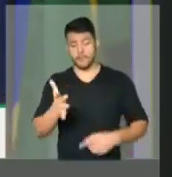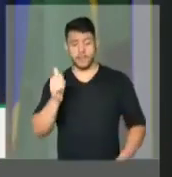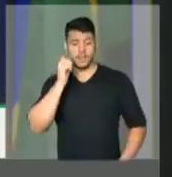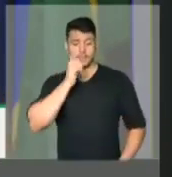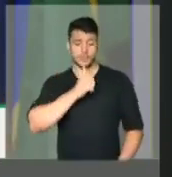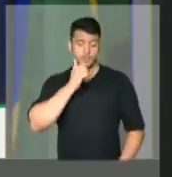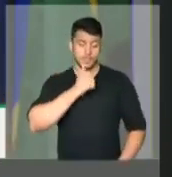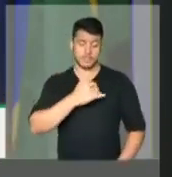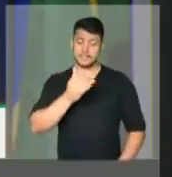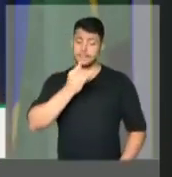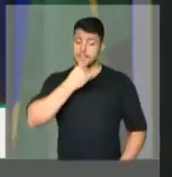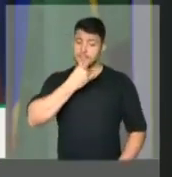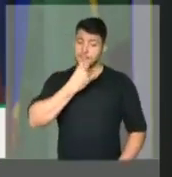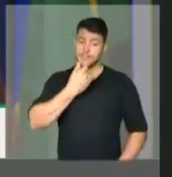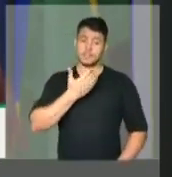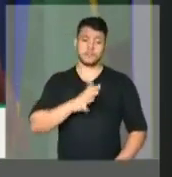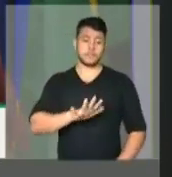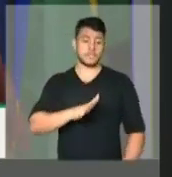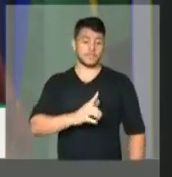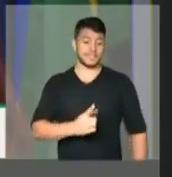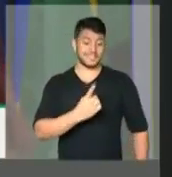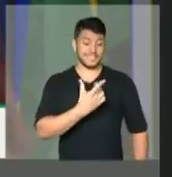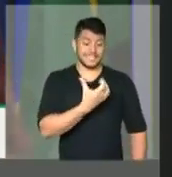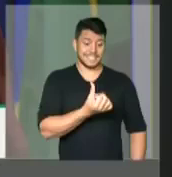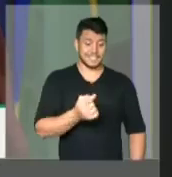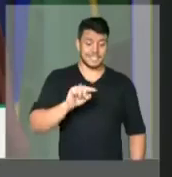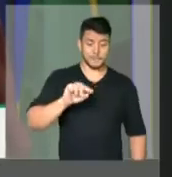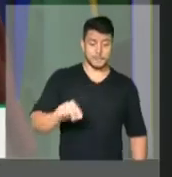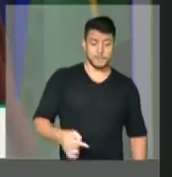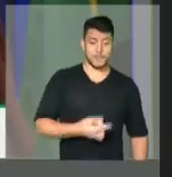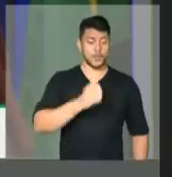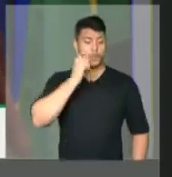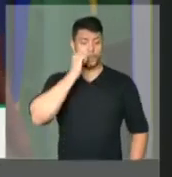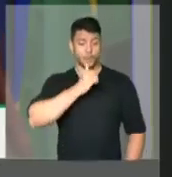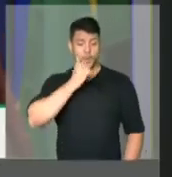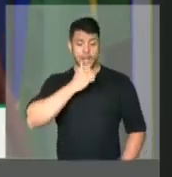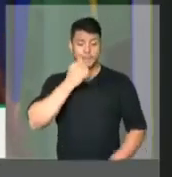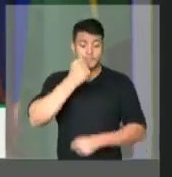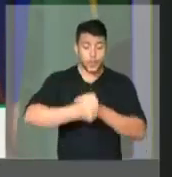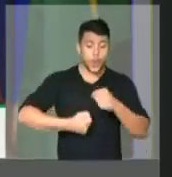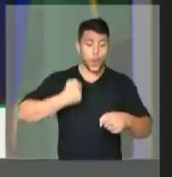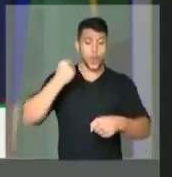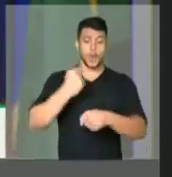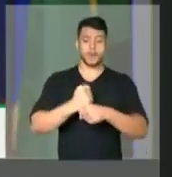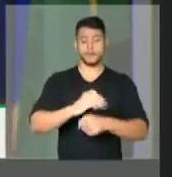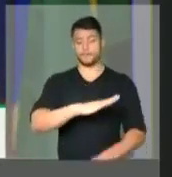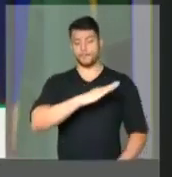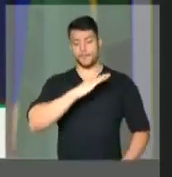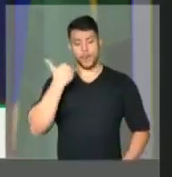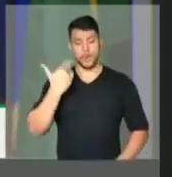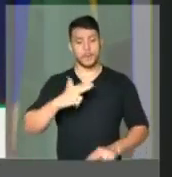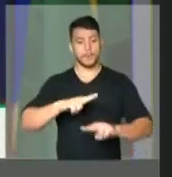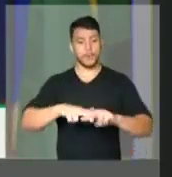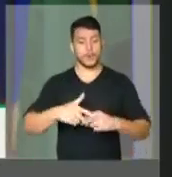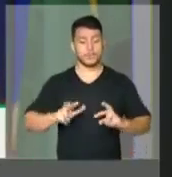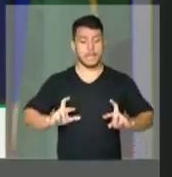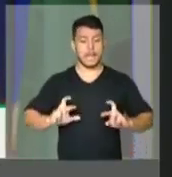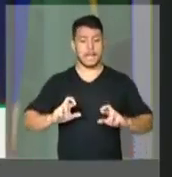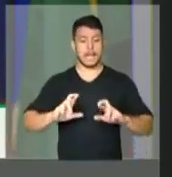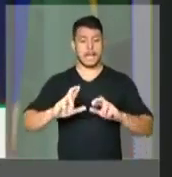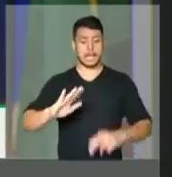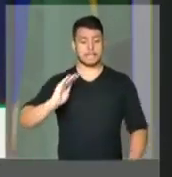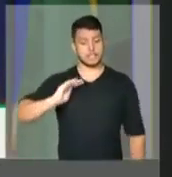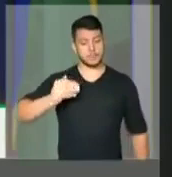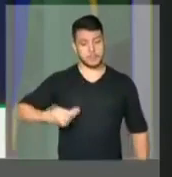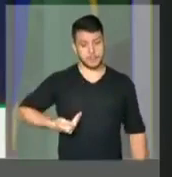a óbito em torno de 16 mil mulheres por ano no Brasil, vítima de câncer de